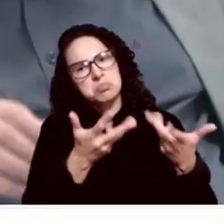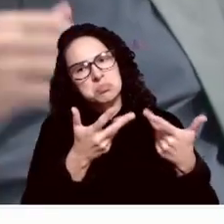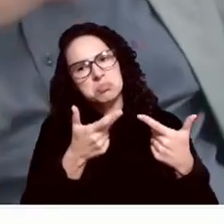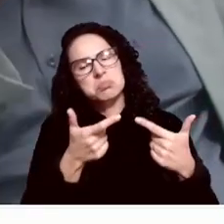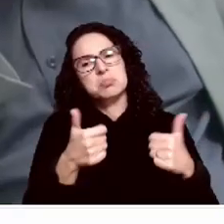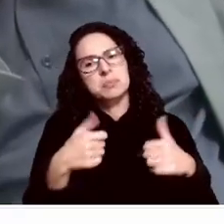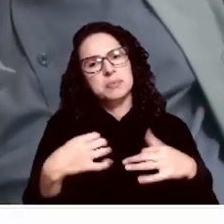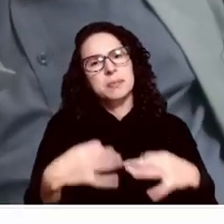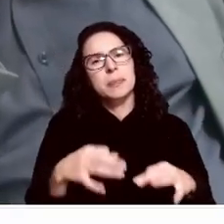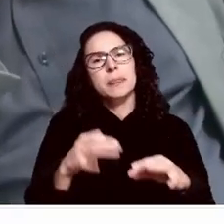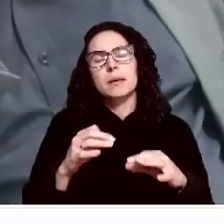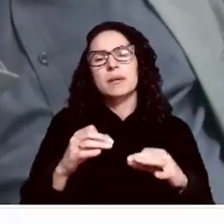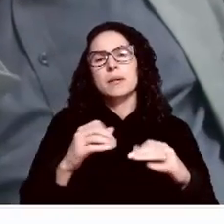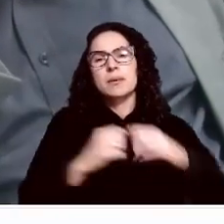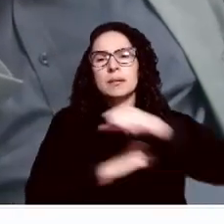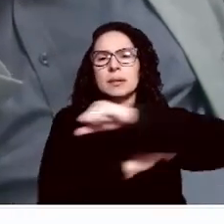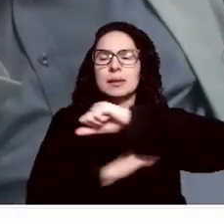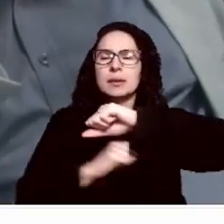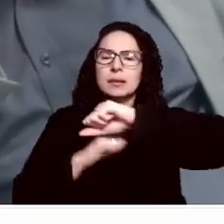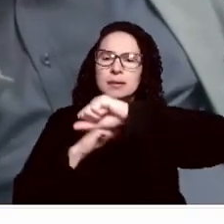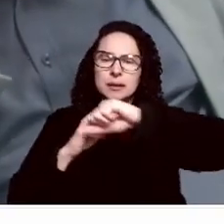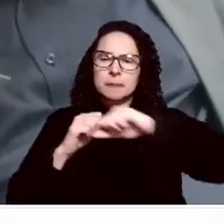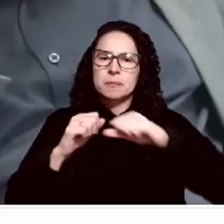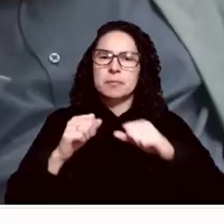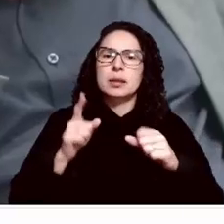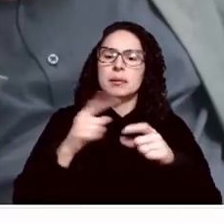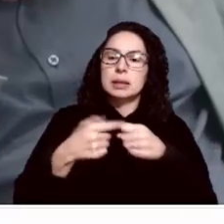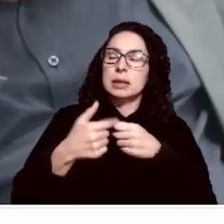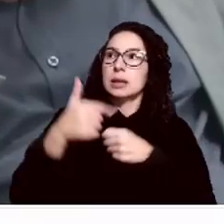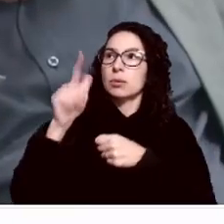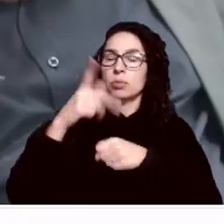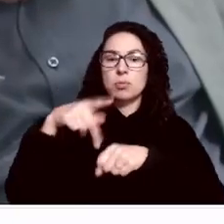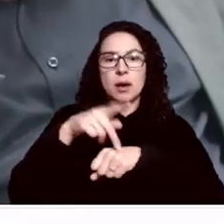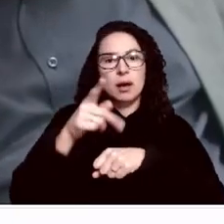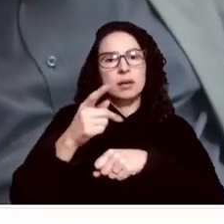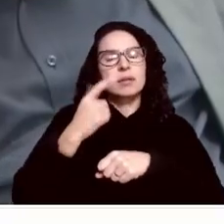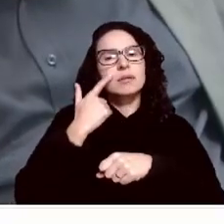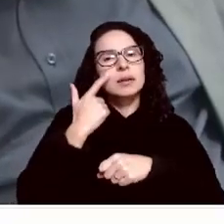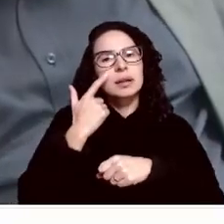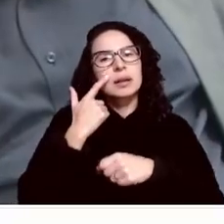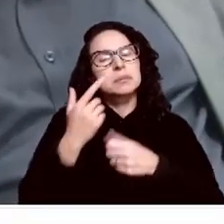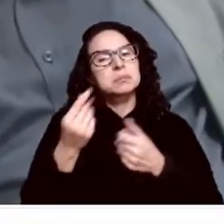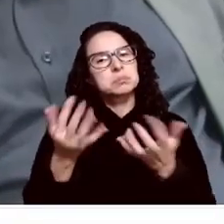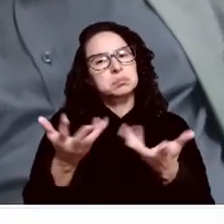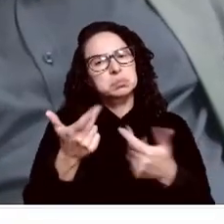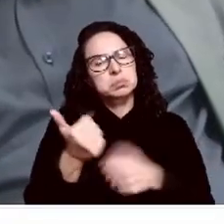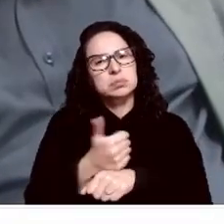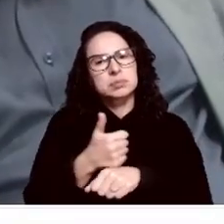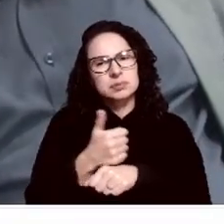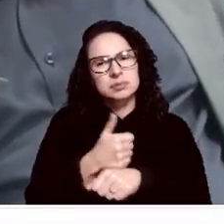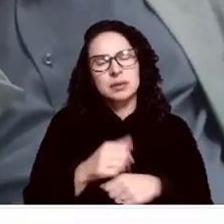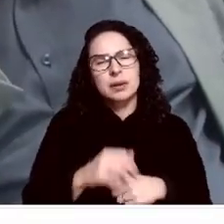nos viadutos e em cidades internacionais. Então, é